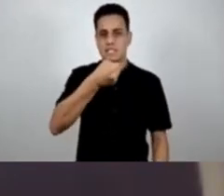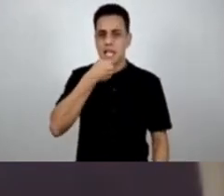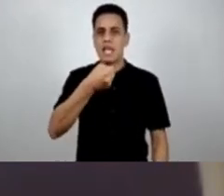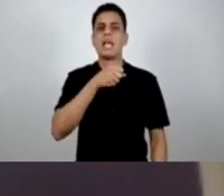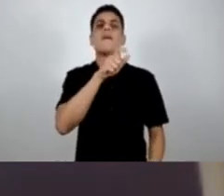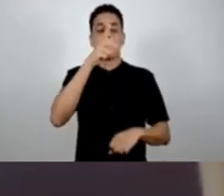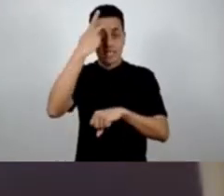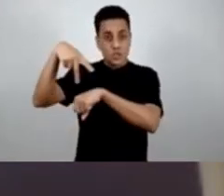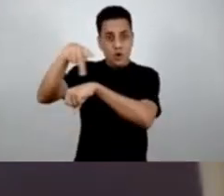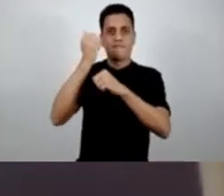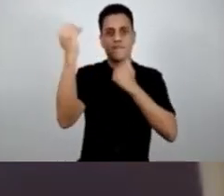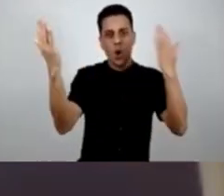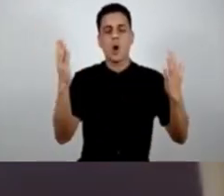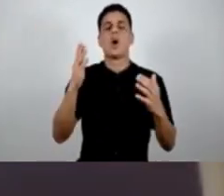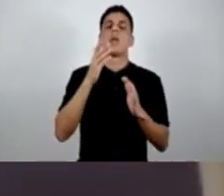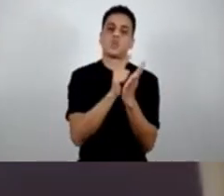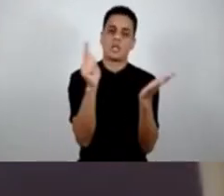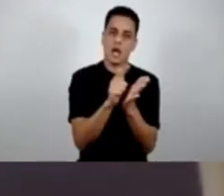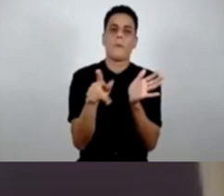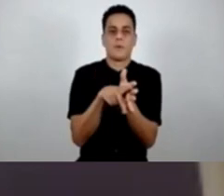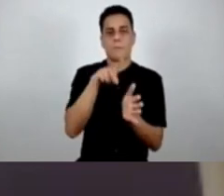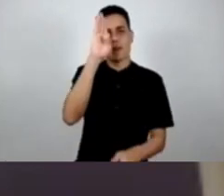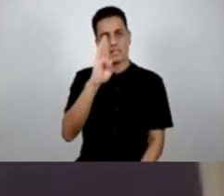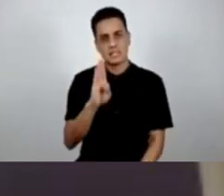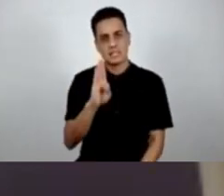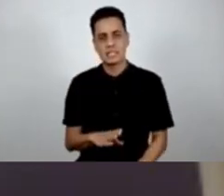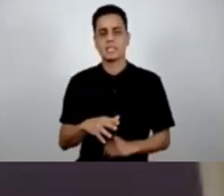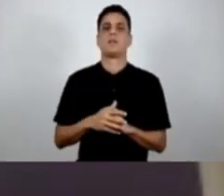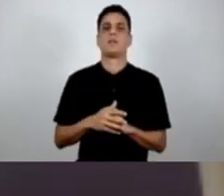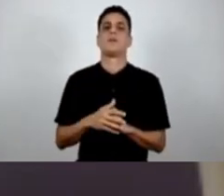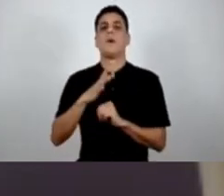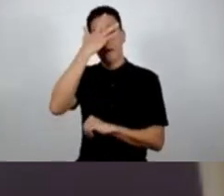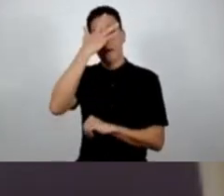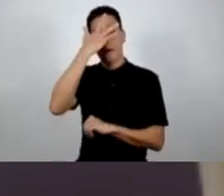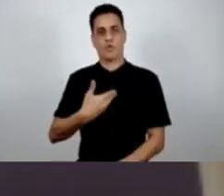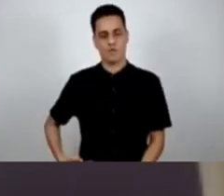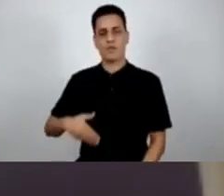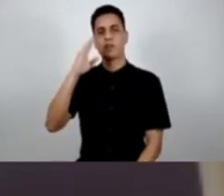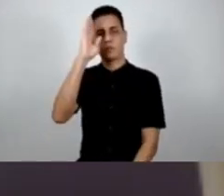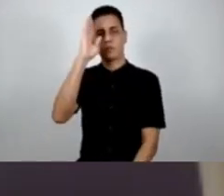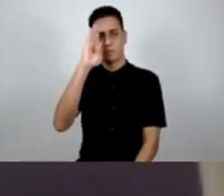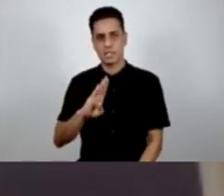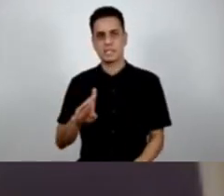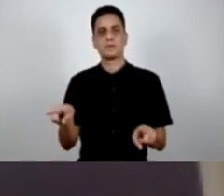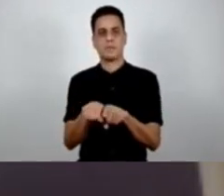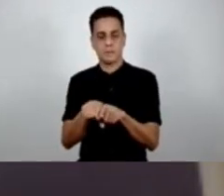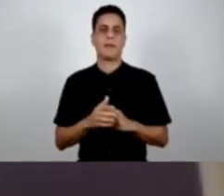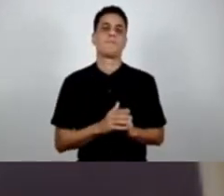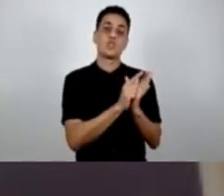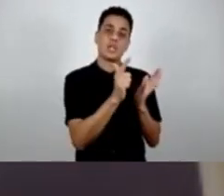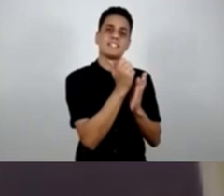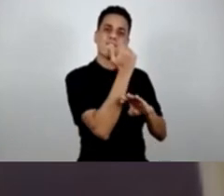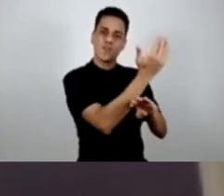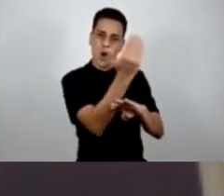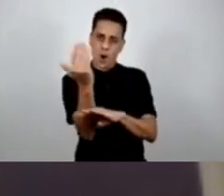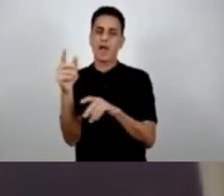correspondentes estrangeiros, jornalistas brasileiros, pessoas do governo brasileiro, também jornalistas alternativos, e